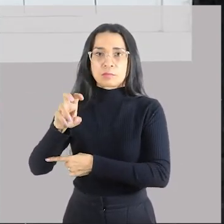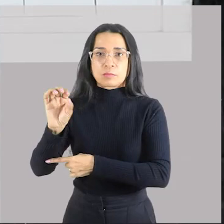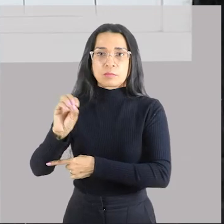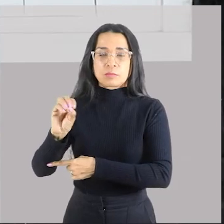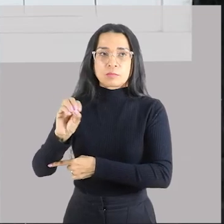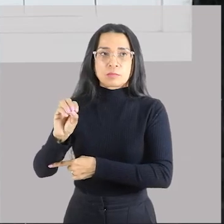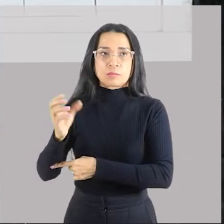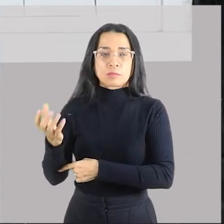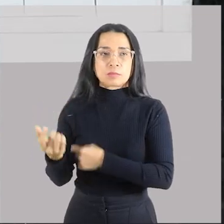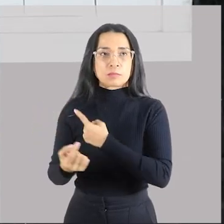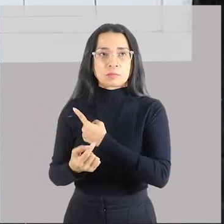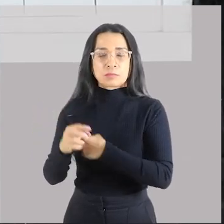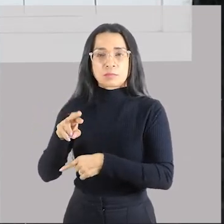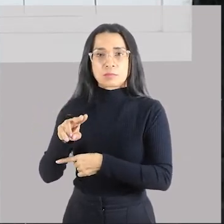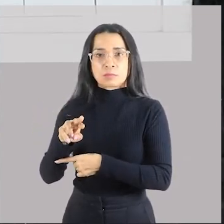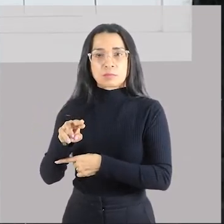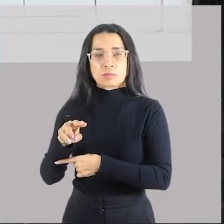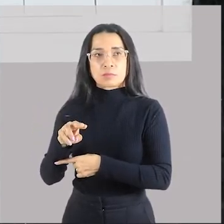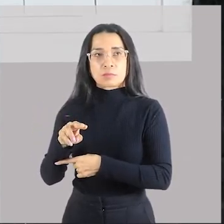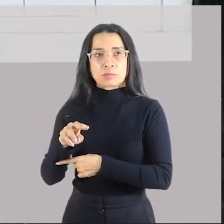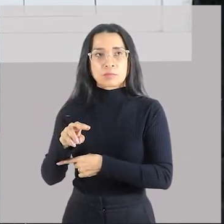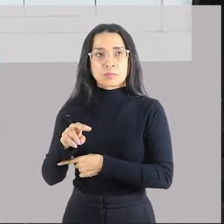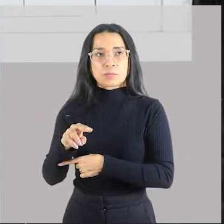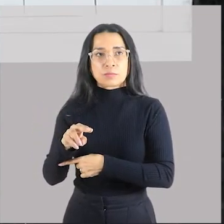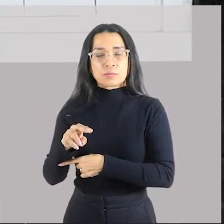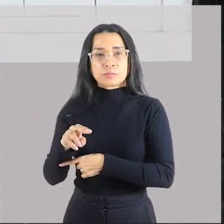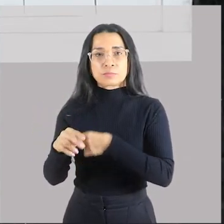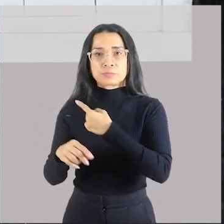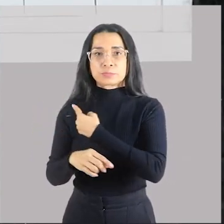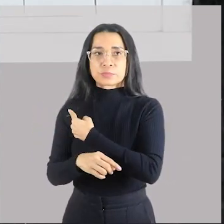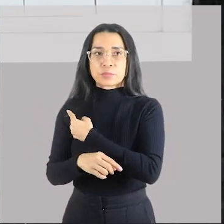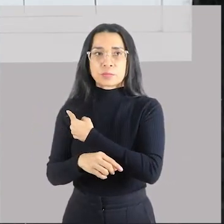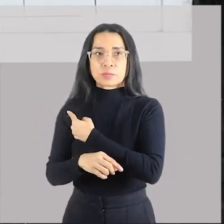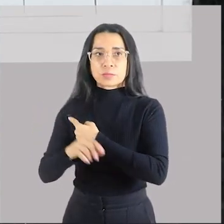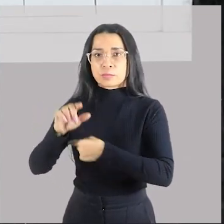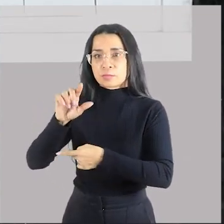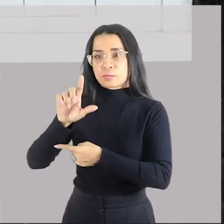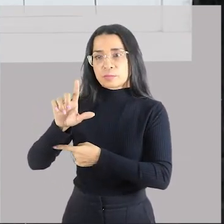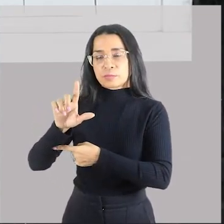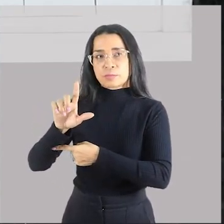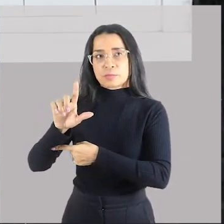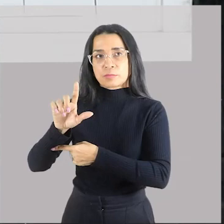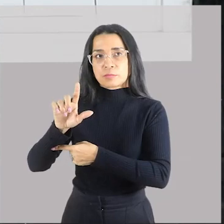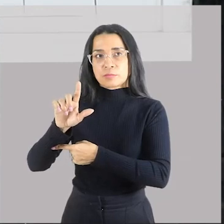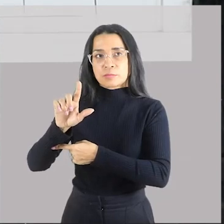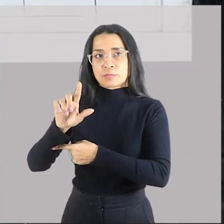45 graus é igual o cateto oposto, que é L sobre 2,